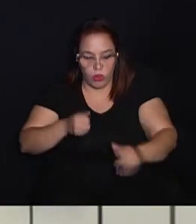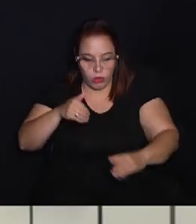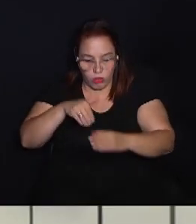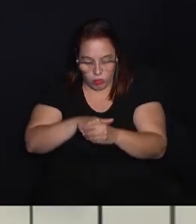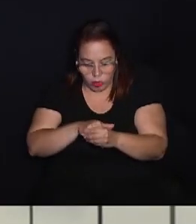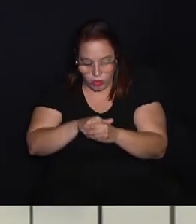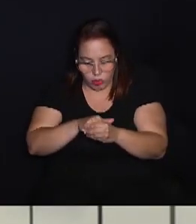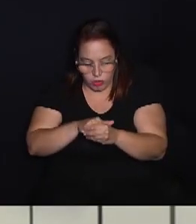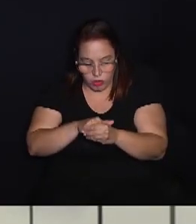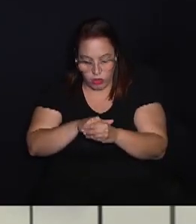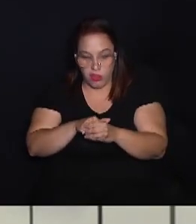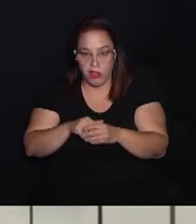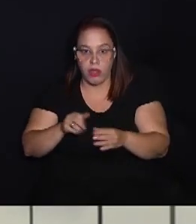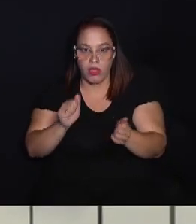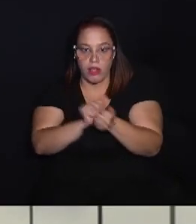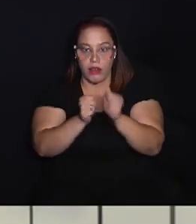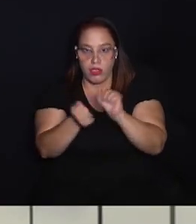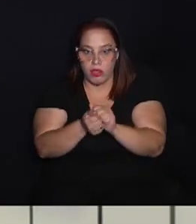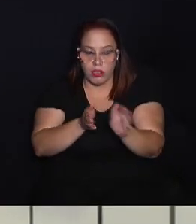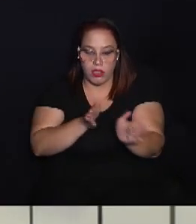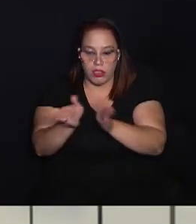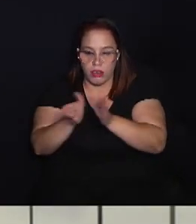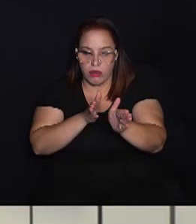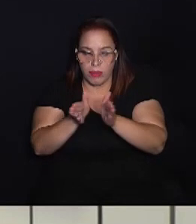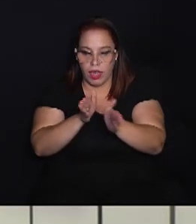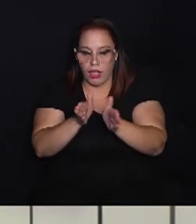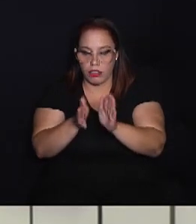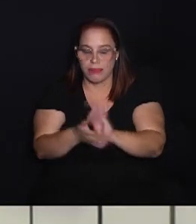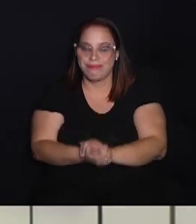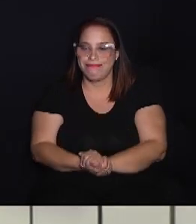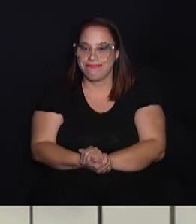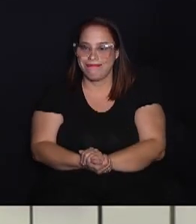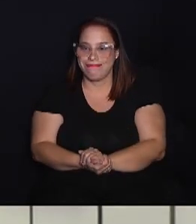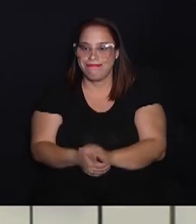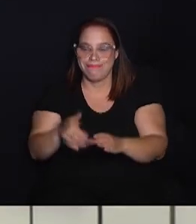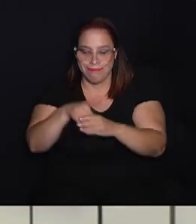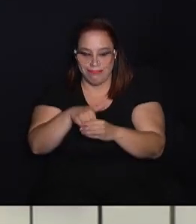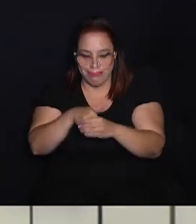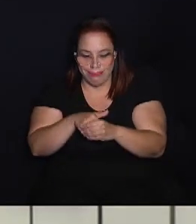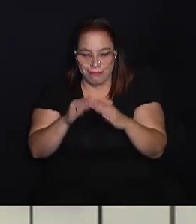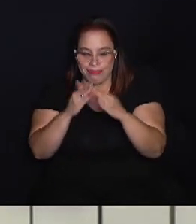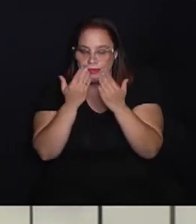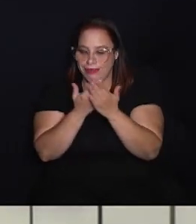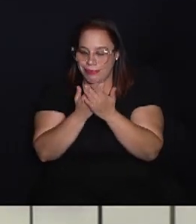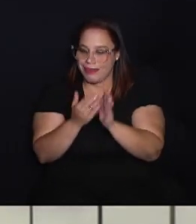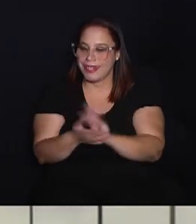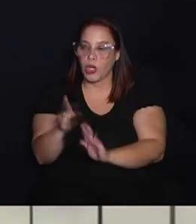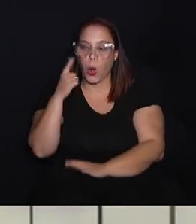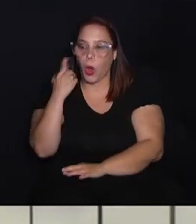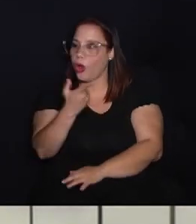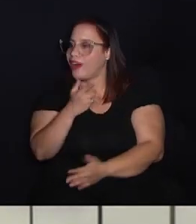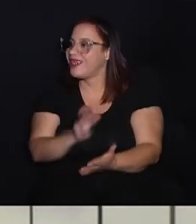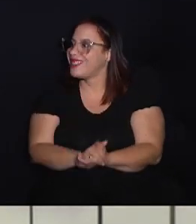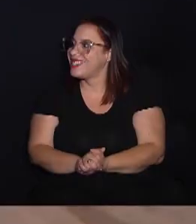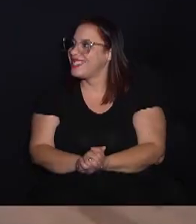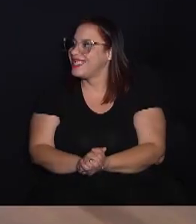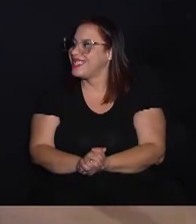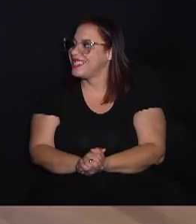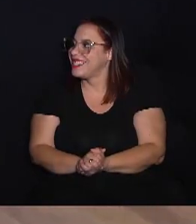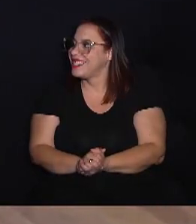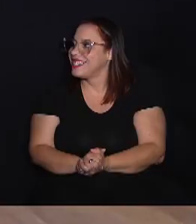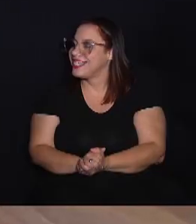chamado a atenção, são solicitações corriqueiras, né, dentro desse período eleitoral, então é algo tranquilo e correu tudo dentro dos conformes, foi tudo encaminhado da maneira